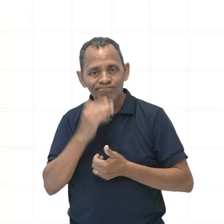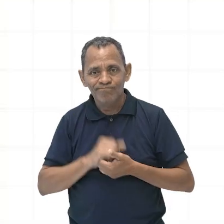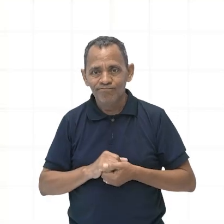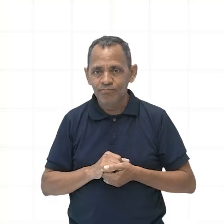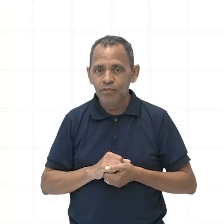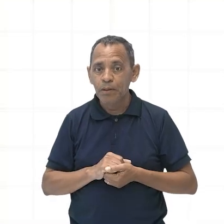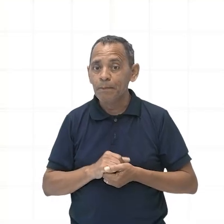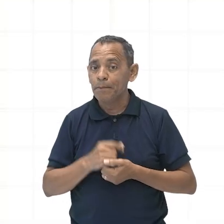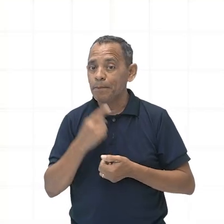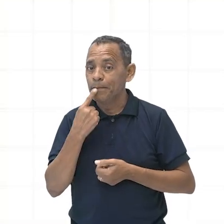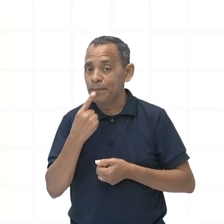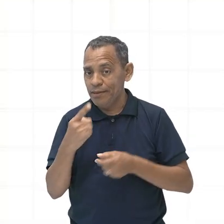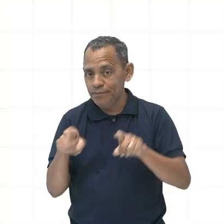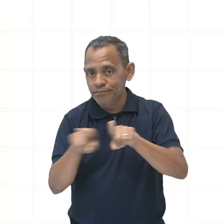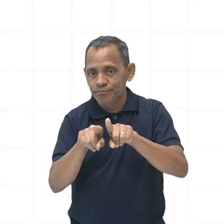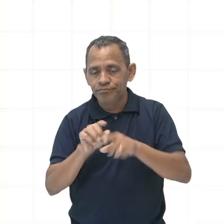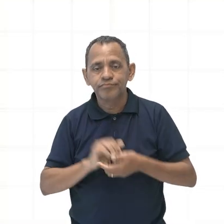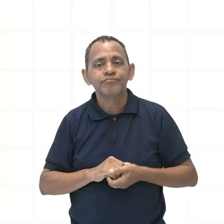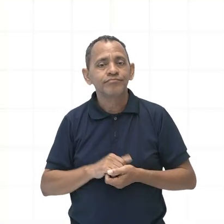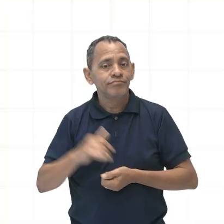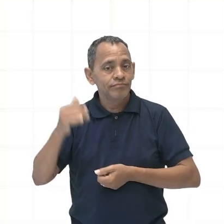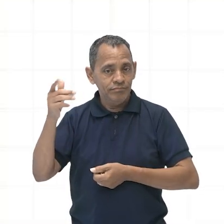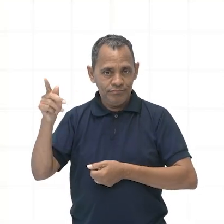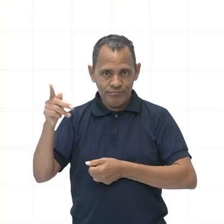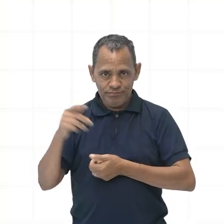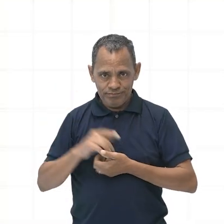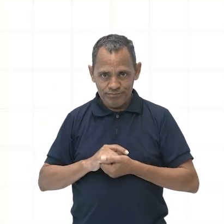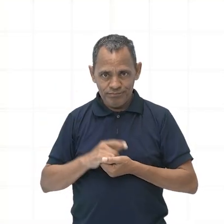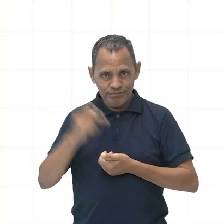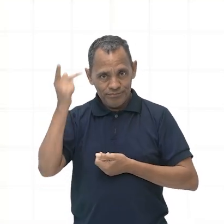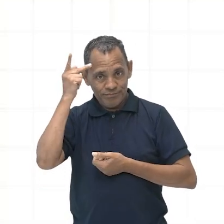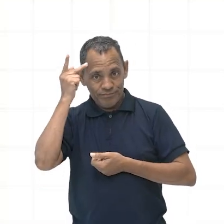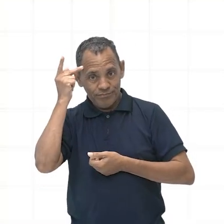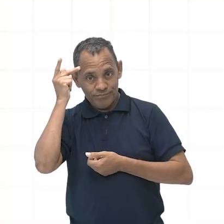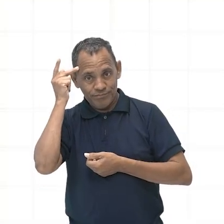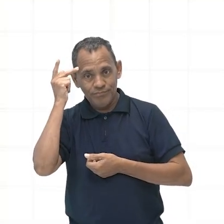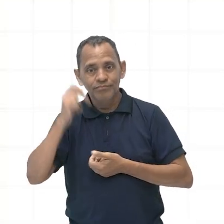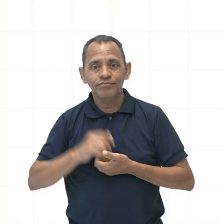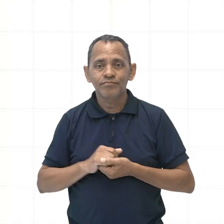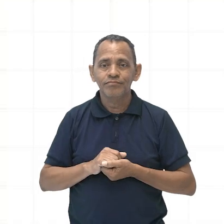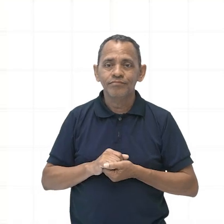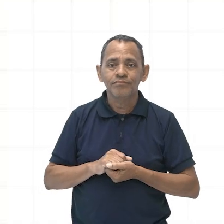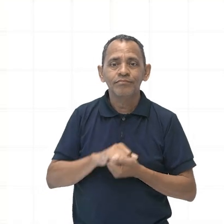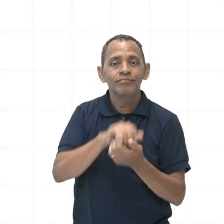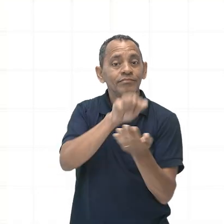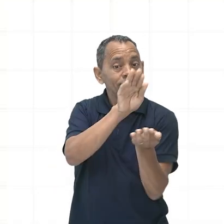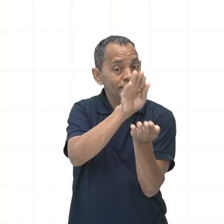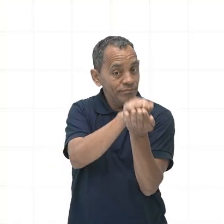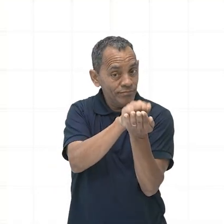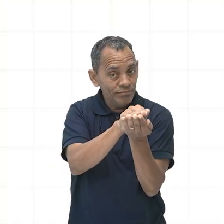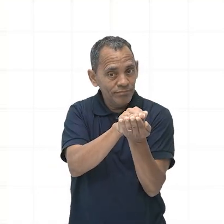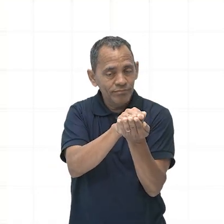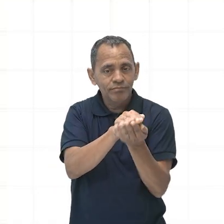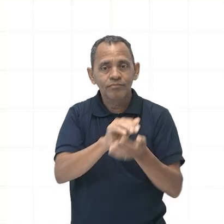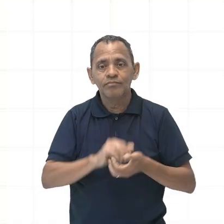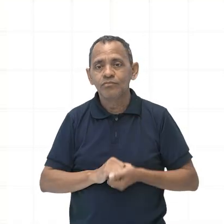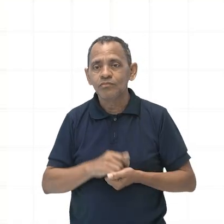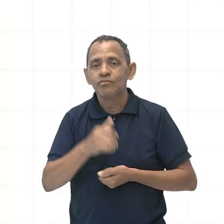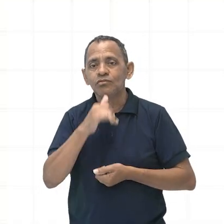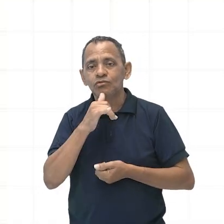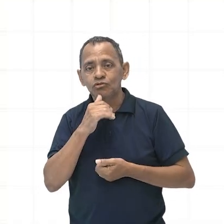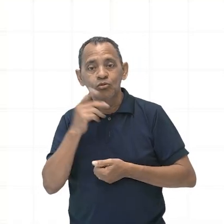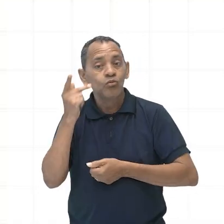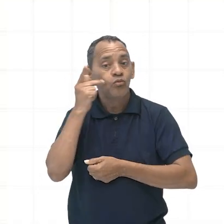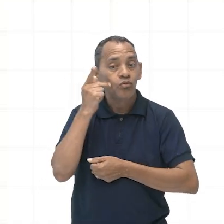São Paulo, Ceará, Rio Grande do Sul, Rio Grande do Norte, então, o Pará, ó, eles estão